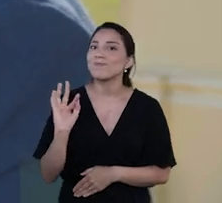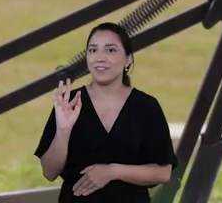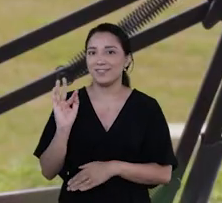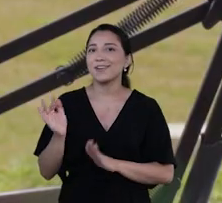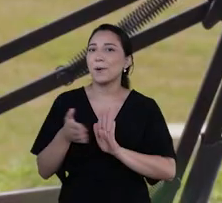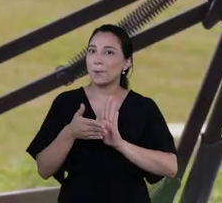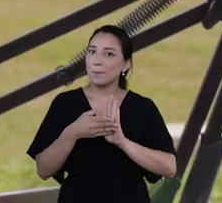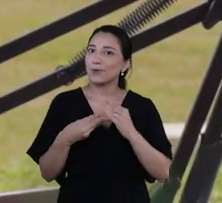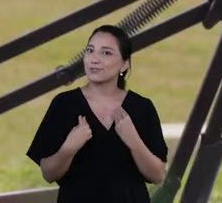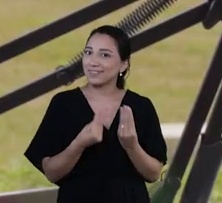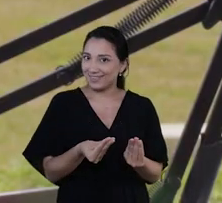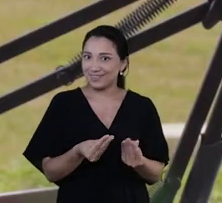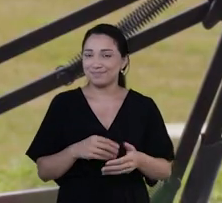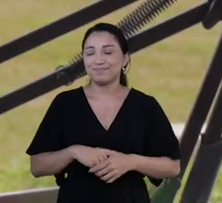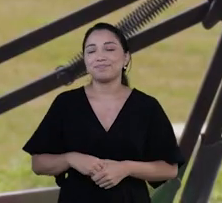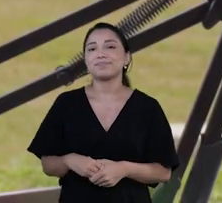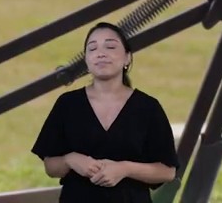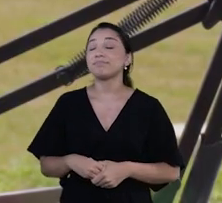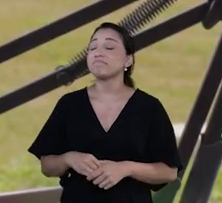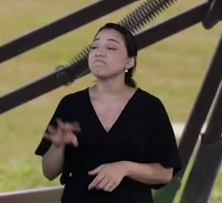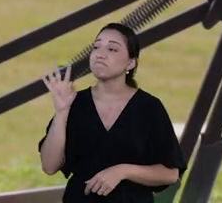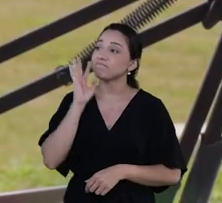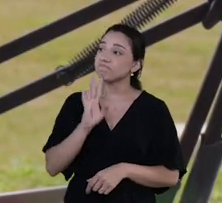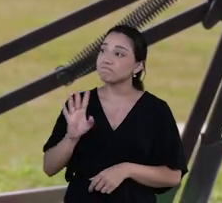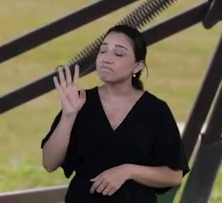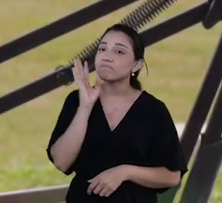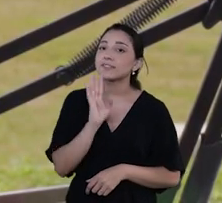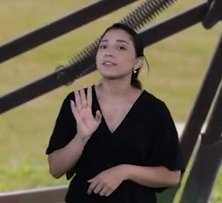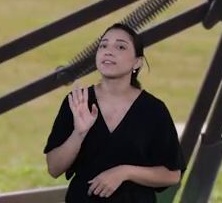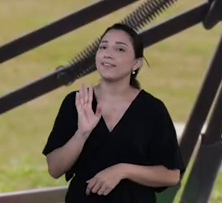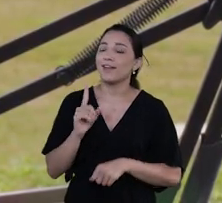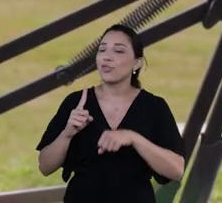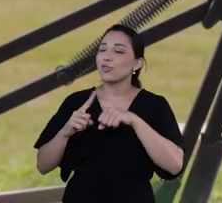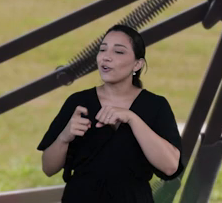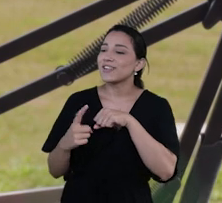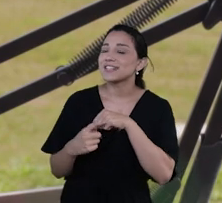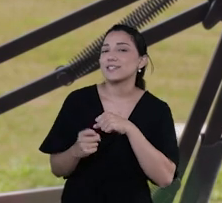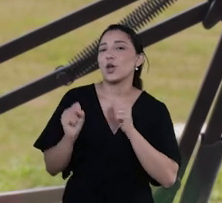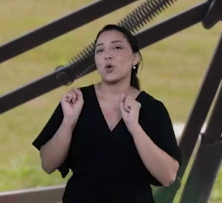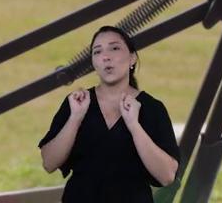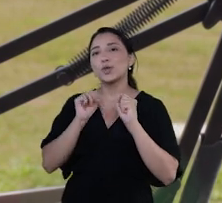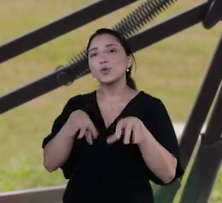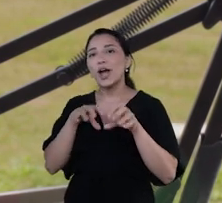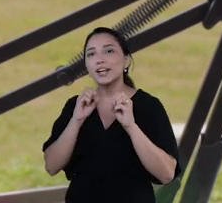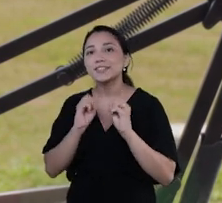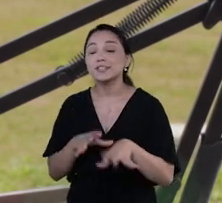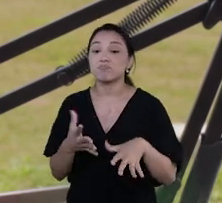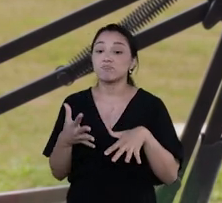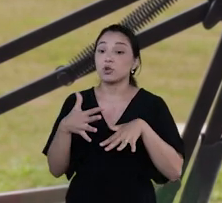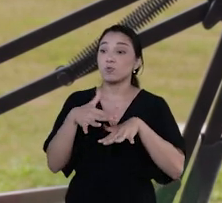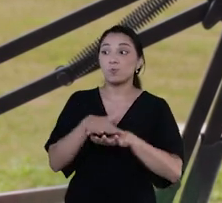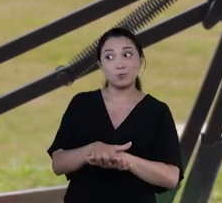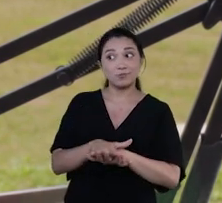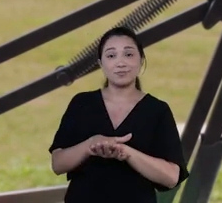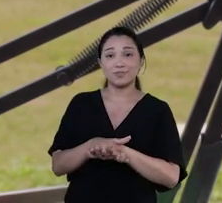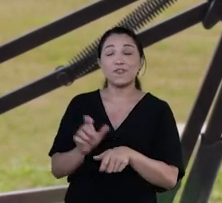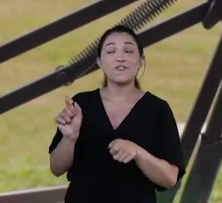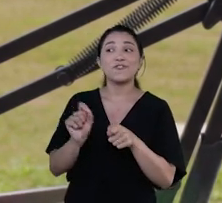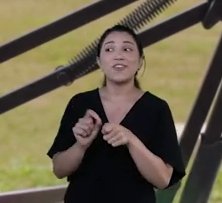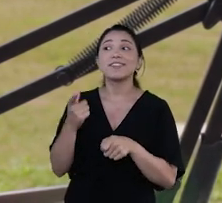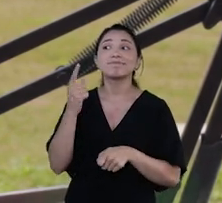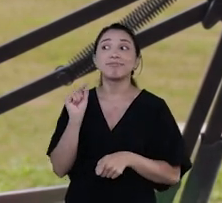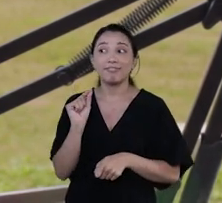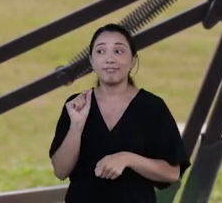propõe bacana até porque inovação educação e inclusão é feita por pessoas